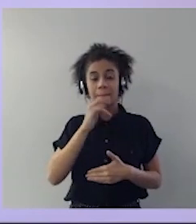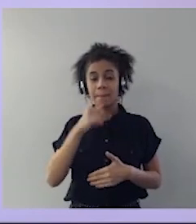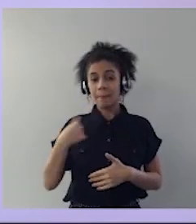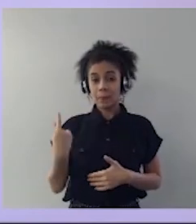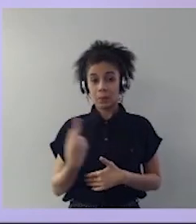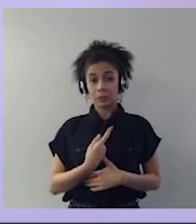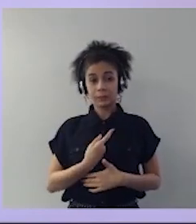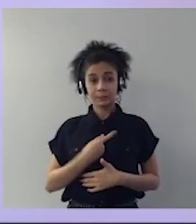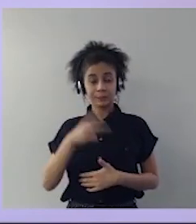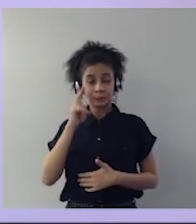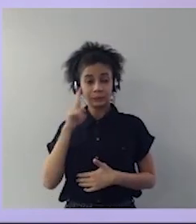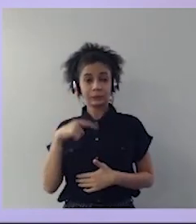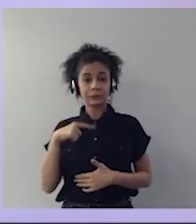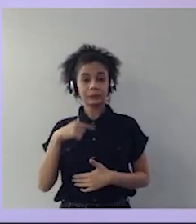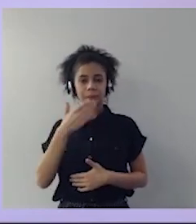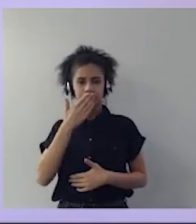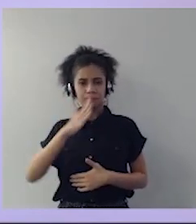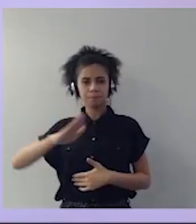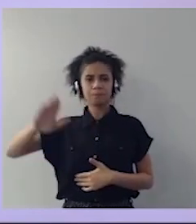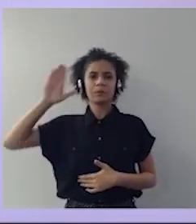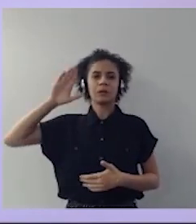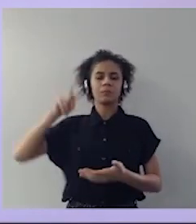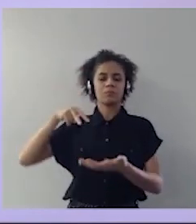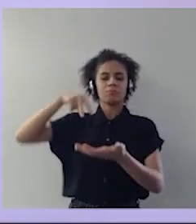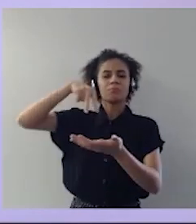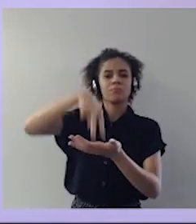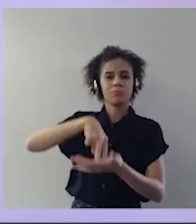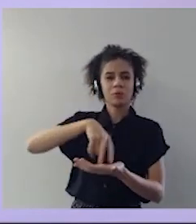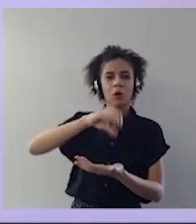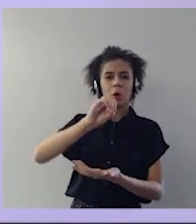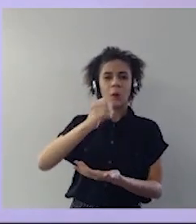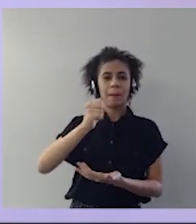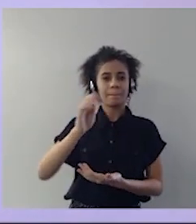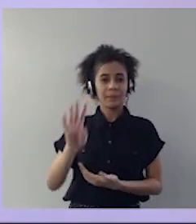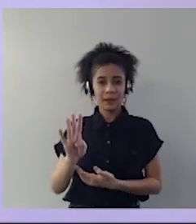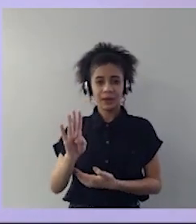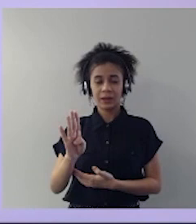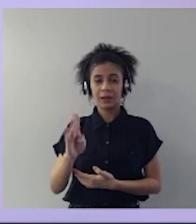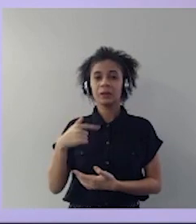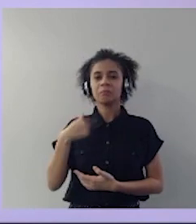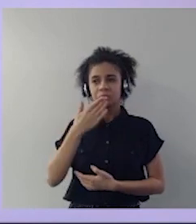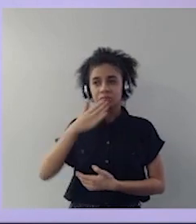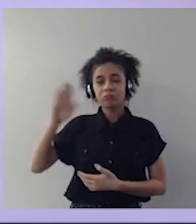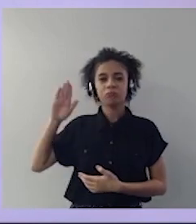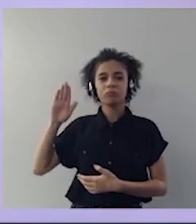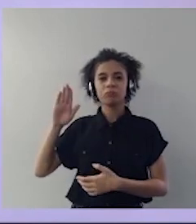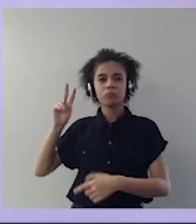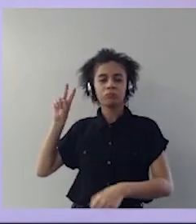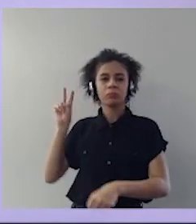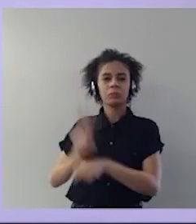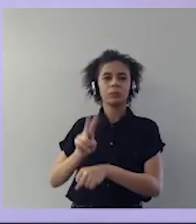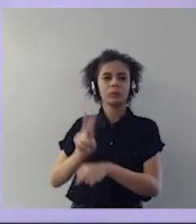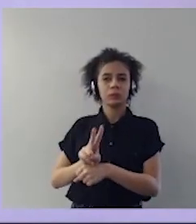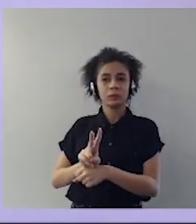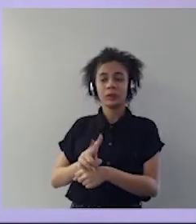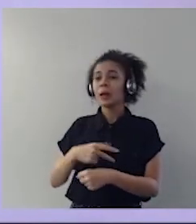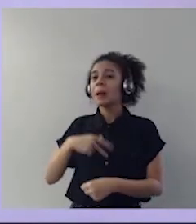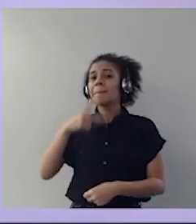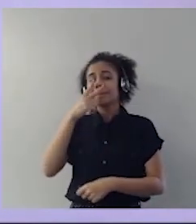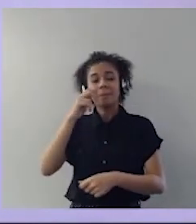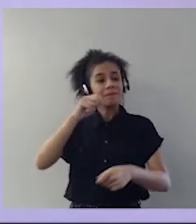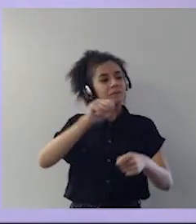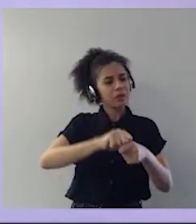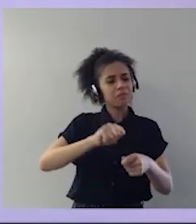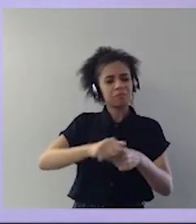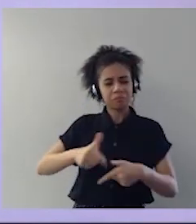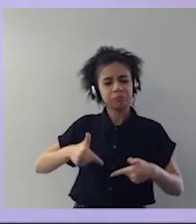juramento perante a ordem dos advogados, juramos defender. Estamos fazendo e deixando de